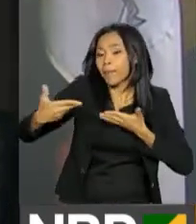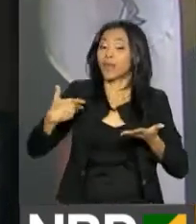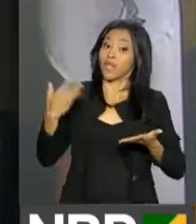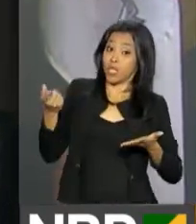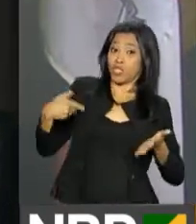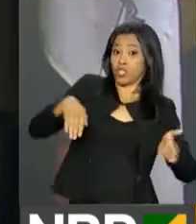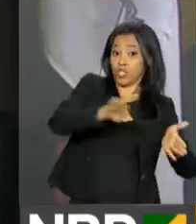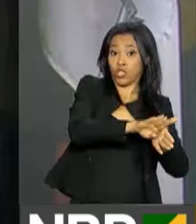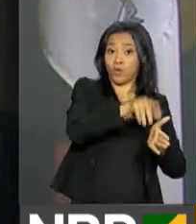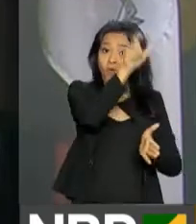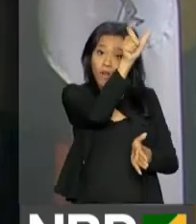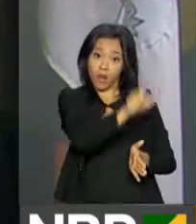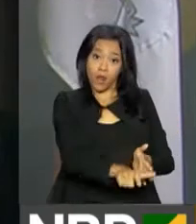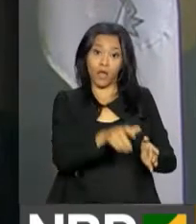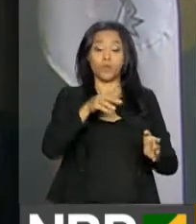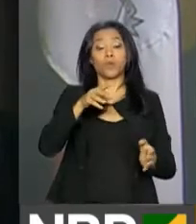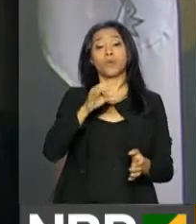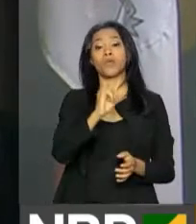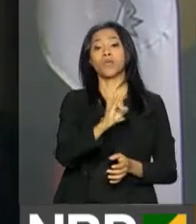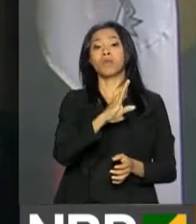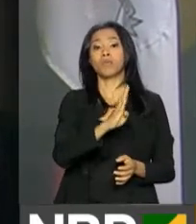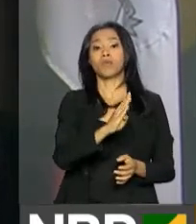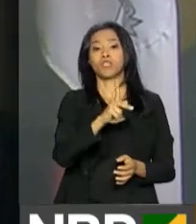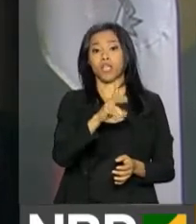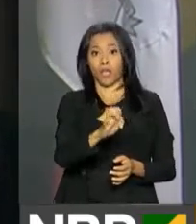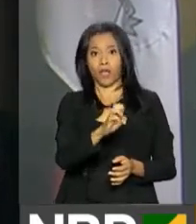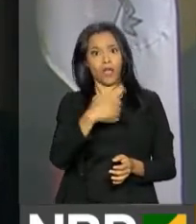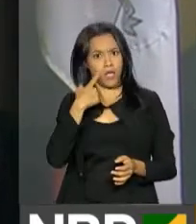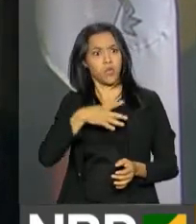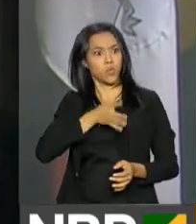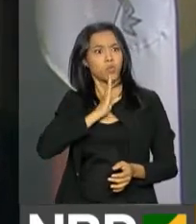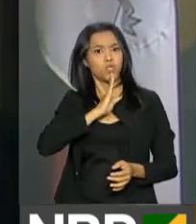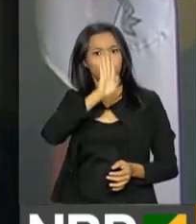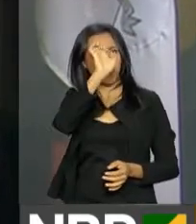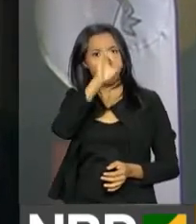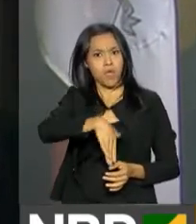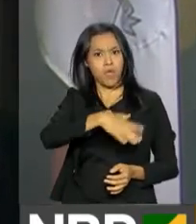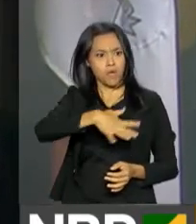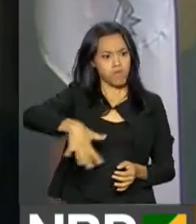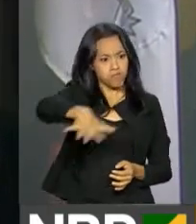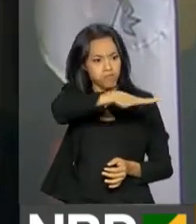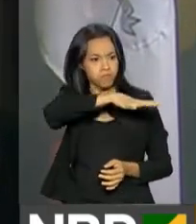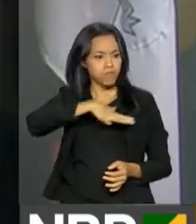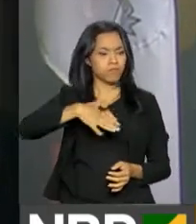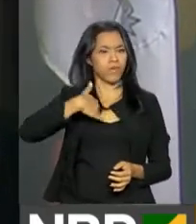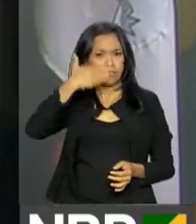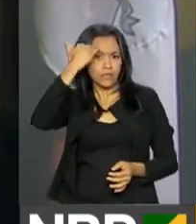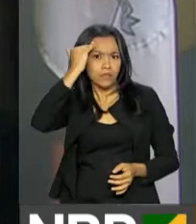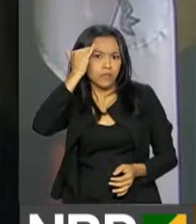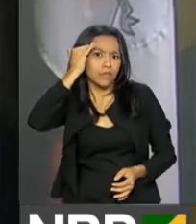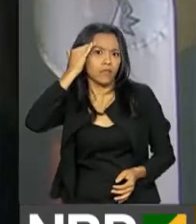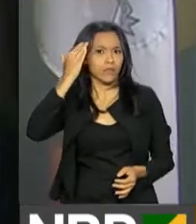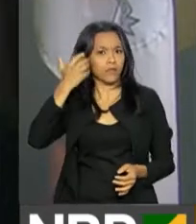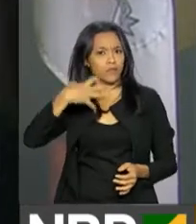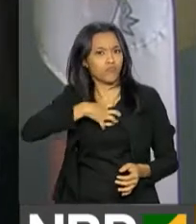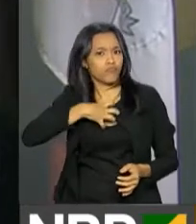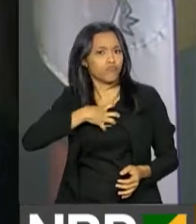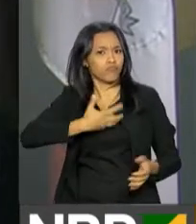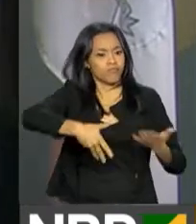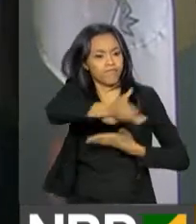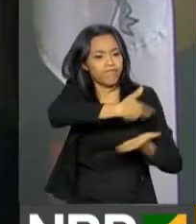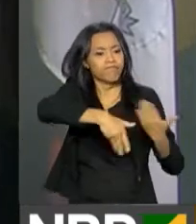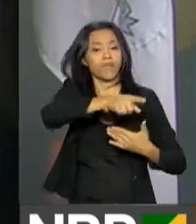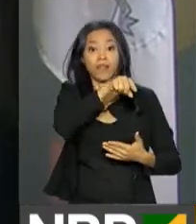eu verifiquei como ele dominou o ambiente mas dominou não pela autoridade mas sim pela autoridade da sua conduta e lá no bbb